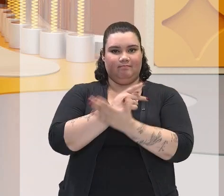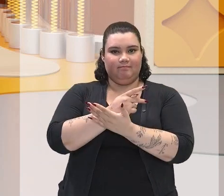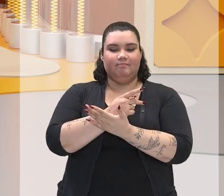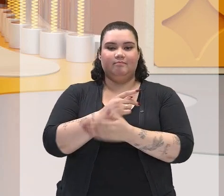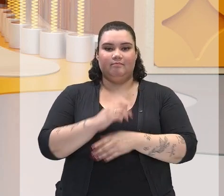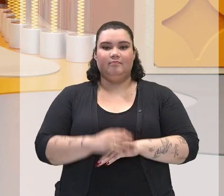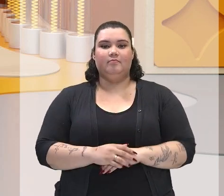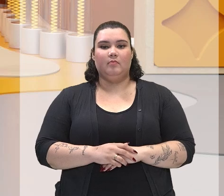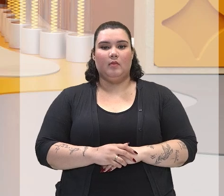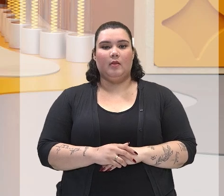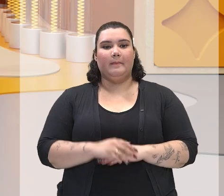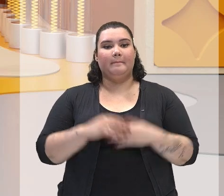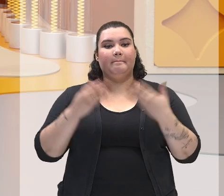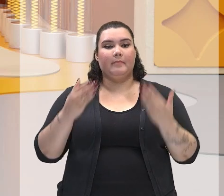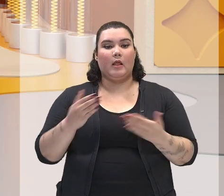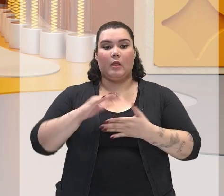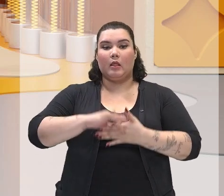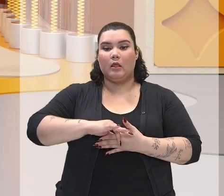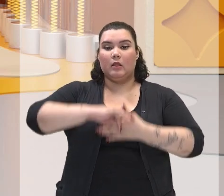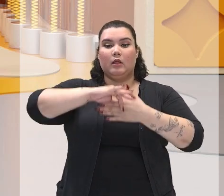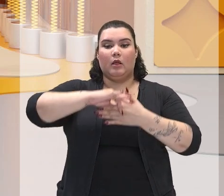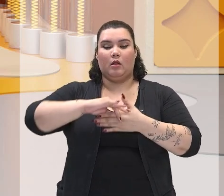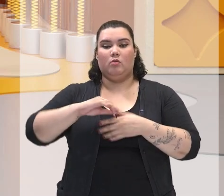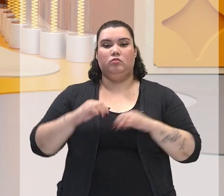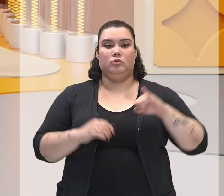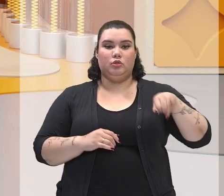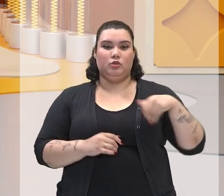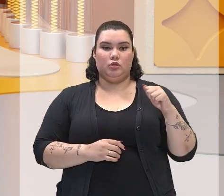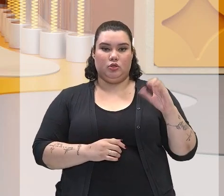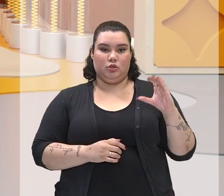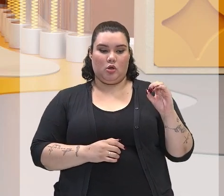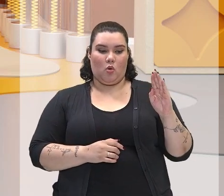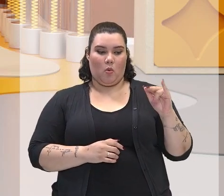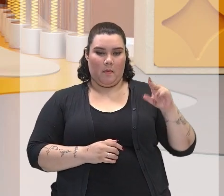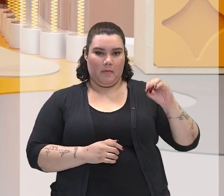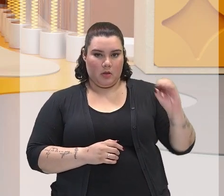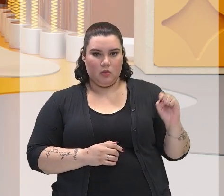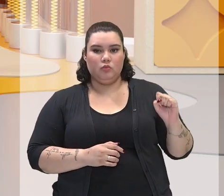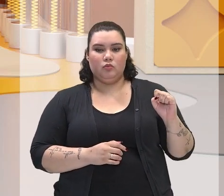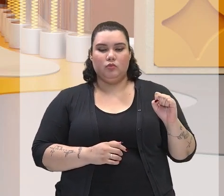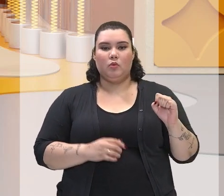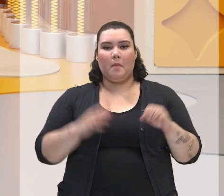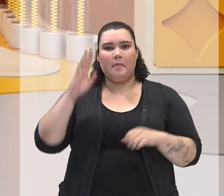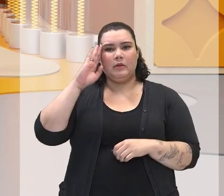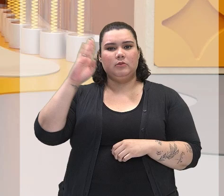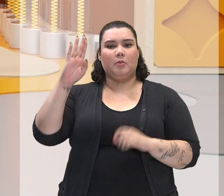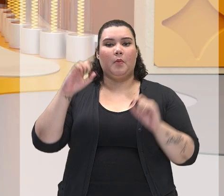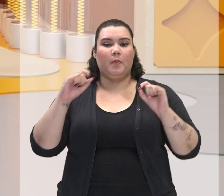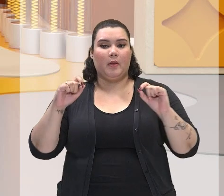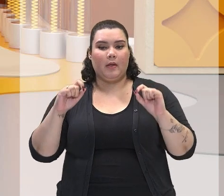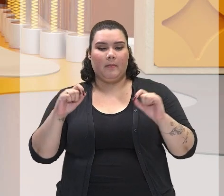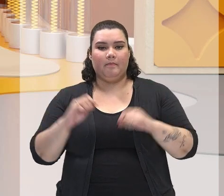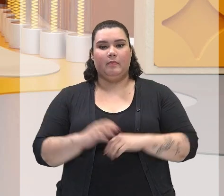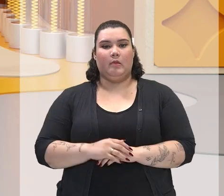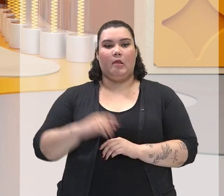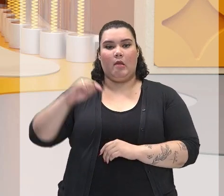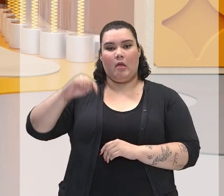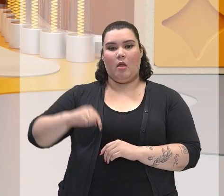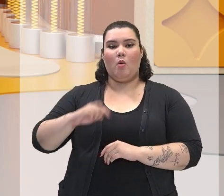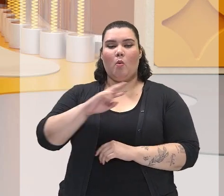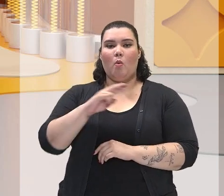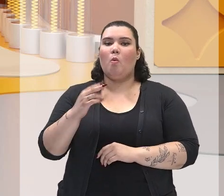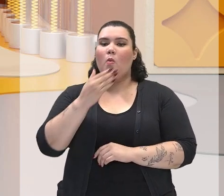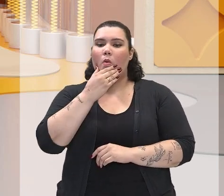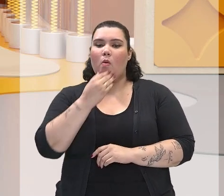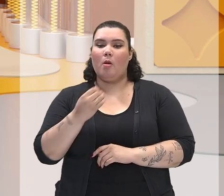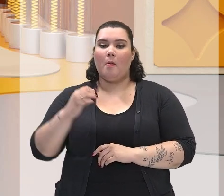o poder nesse momento, liderados por quem? Maximilien Robespierre, que, como eu já citei para vocês, vai